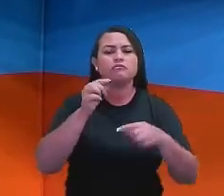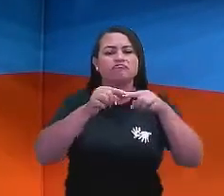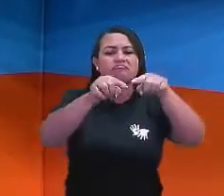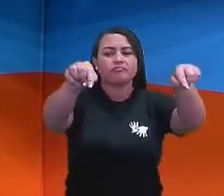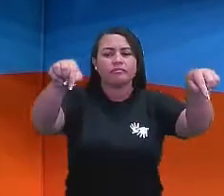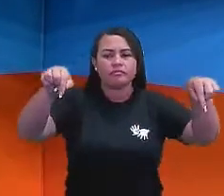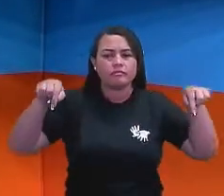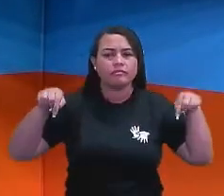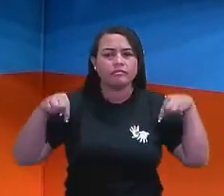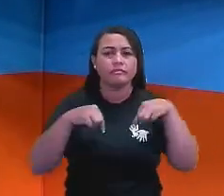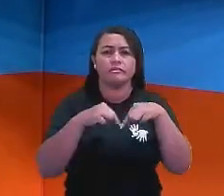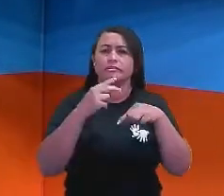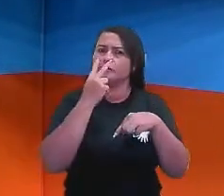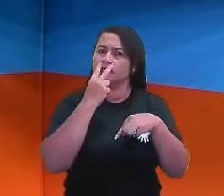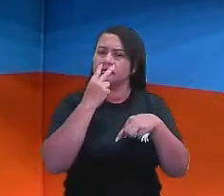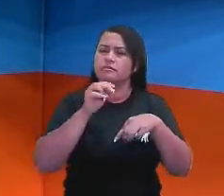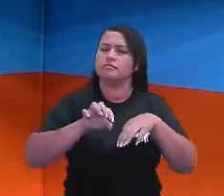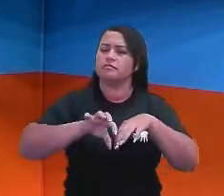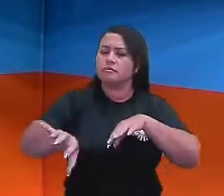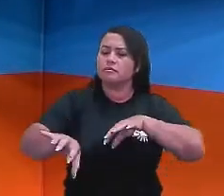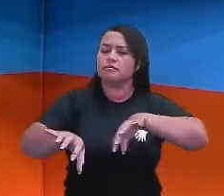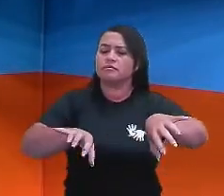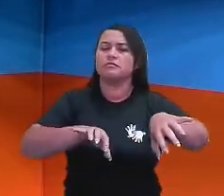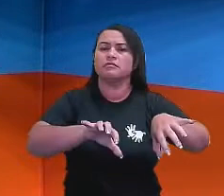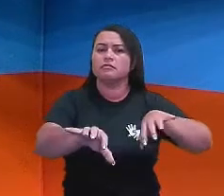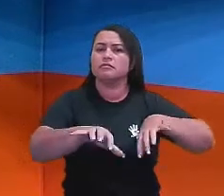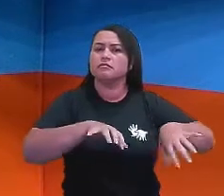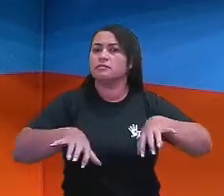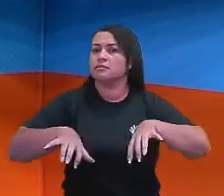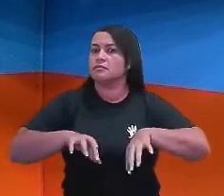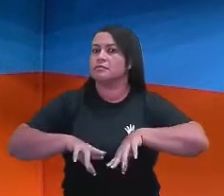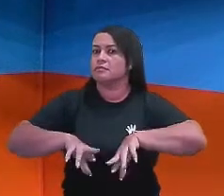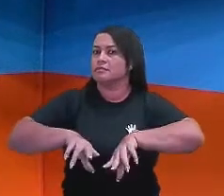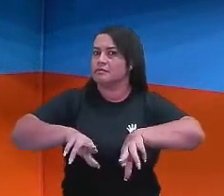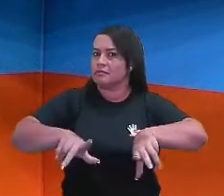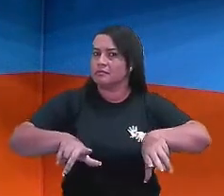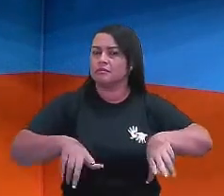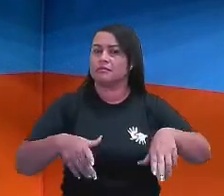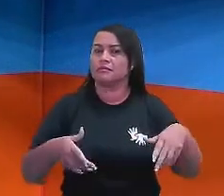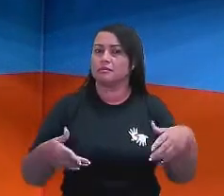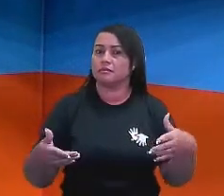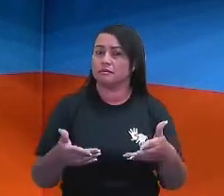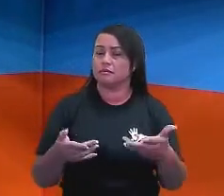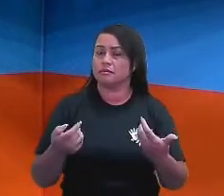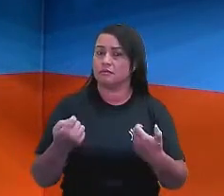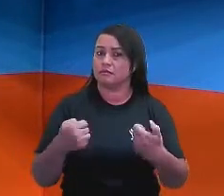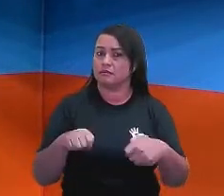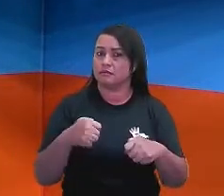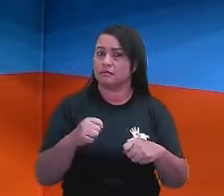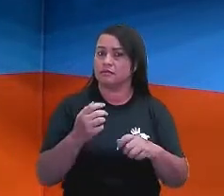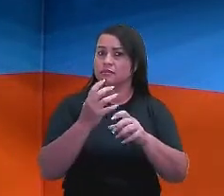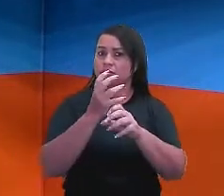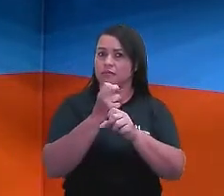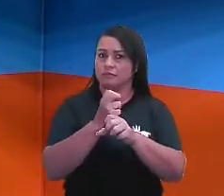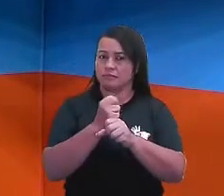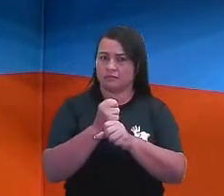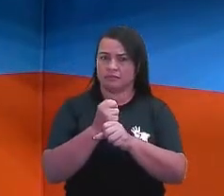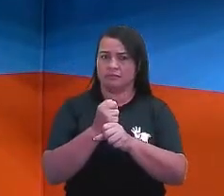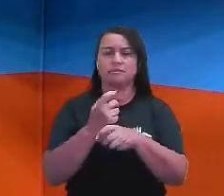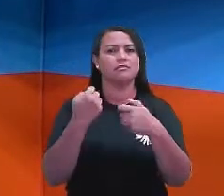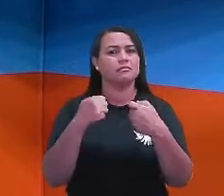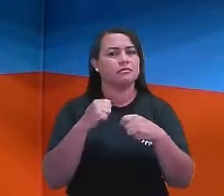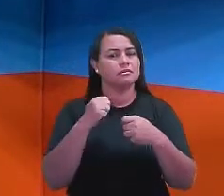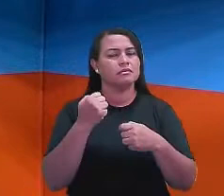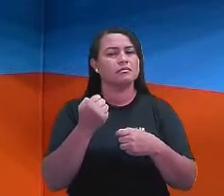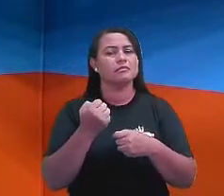de Santo Antão que foi distribuído em municípios diferentes. Então, a gente vai precisar daqueles cálculos ali para a gente resolver. A gente vai